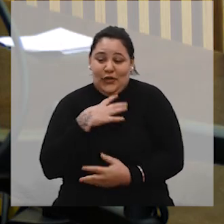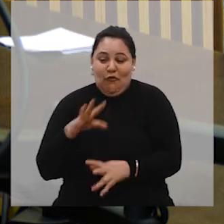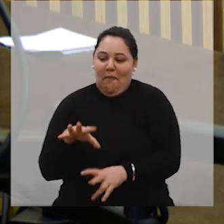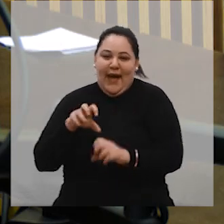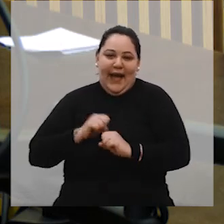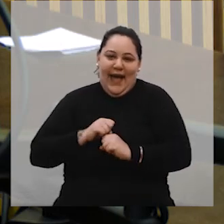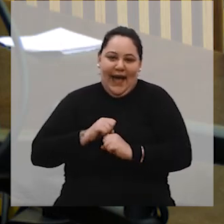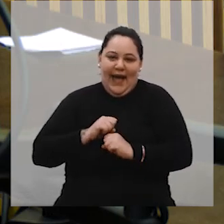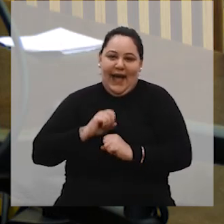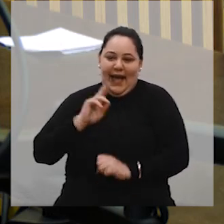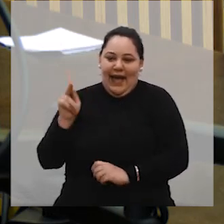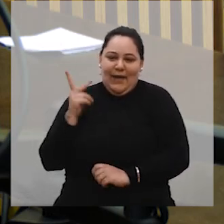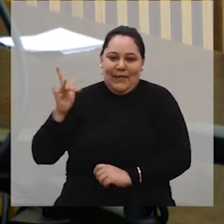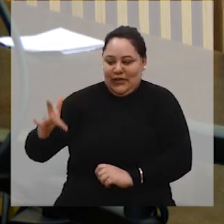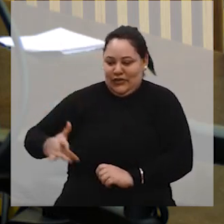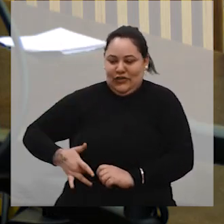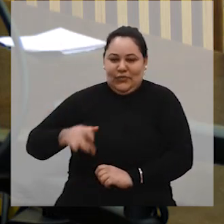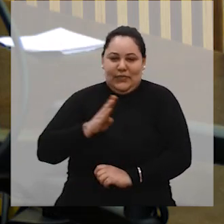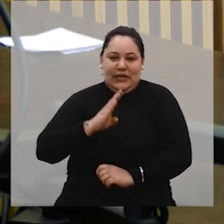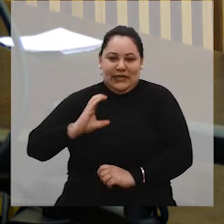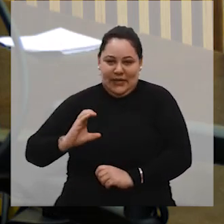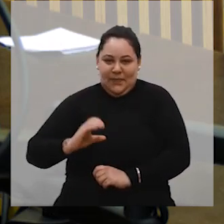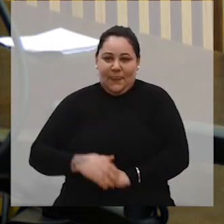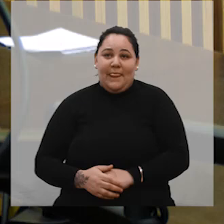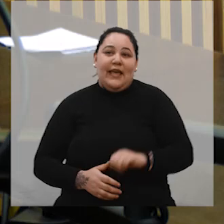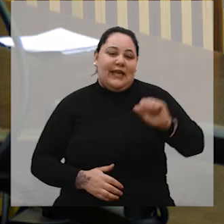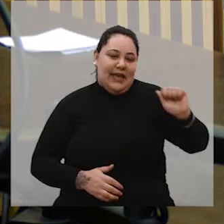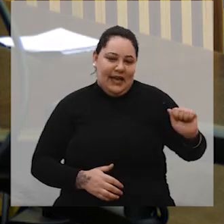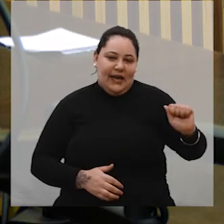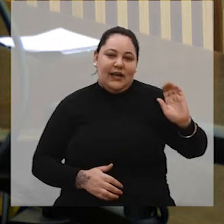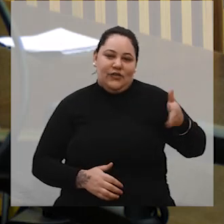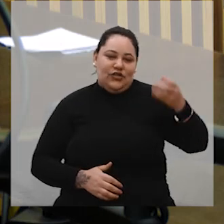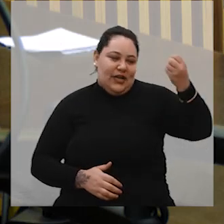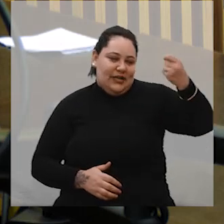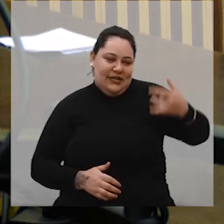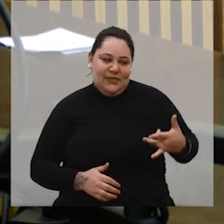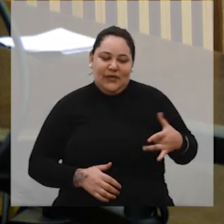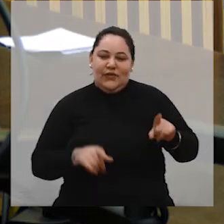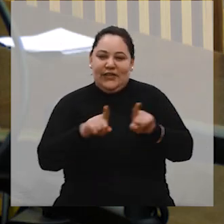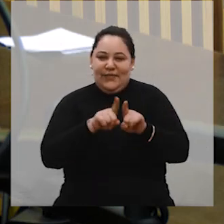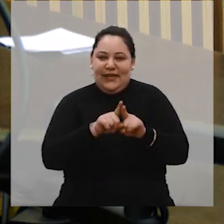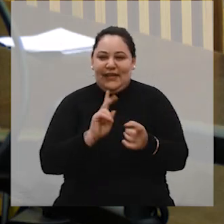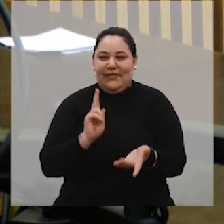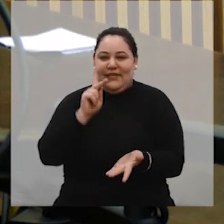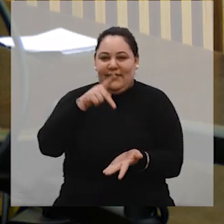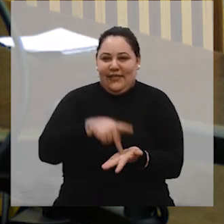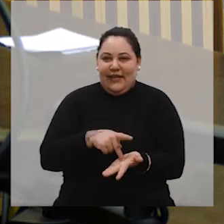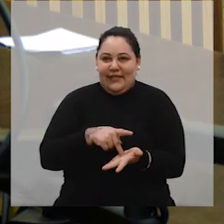a hepatite B e C, tá? E a hepatite A é o que a gente estava falando, de fato,